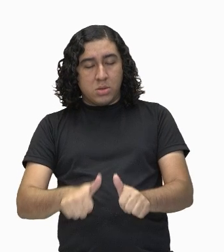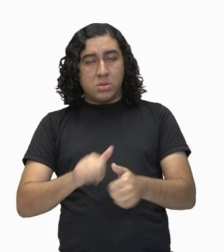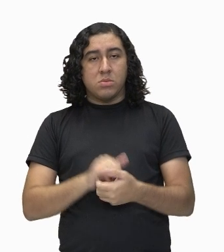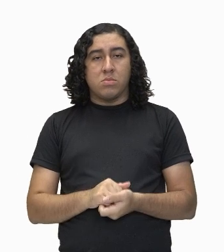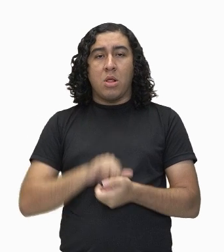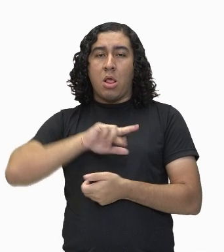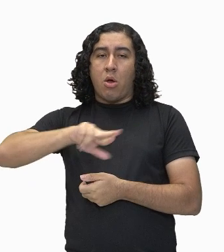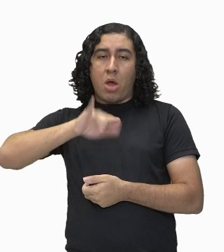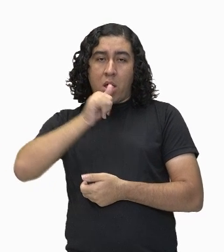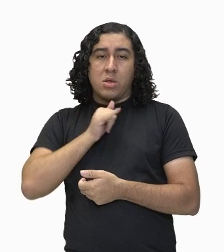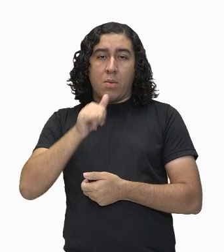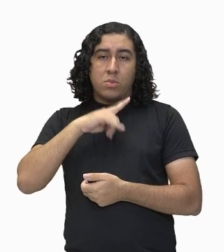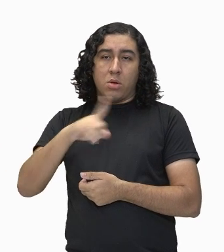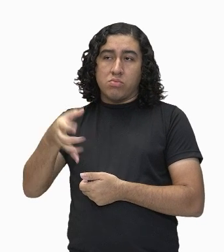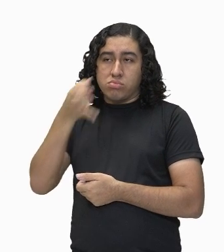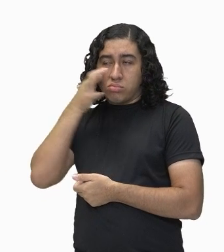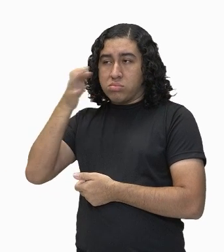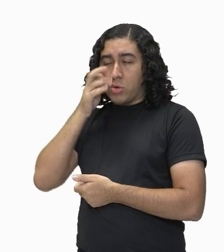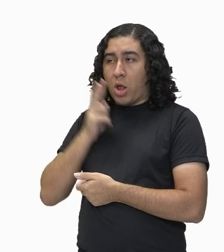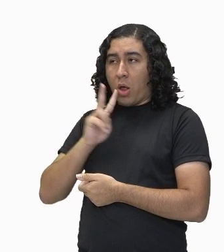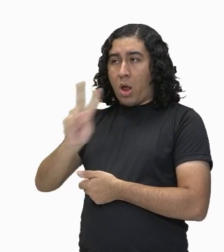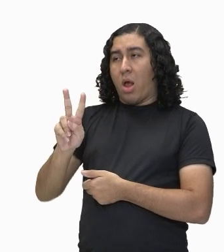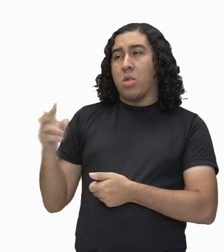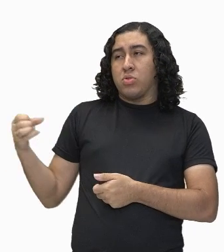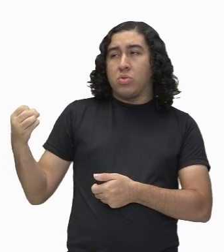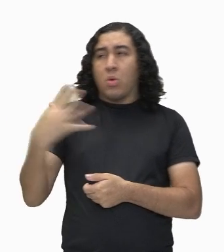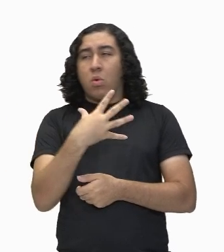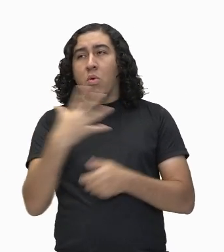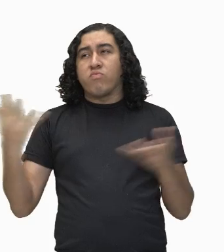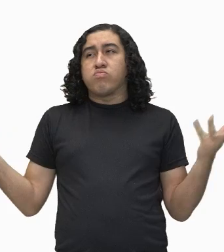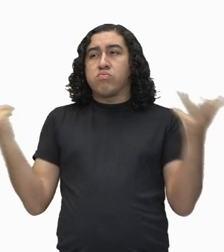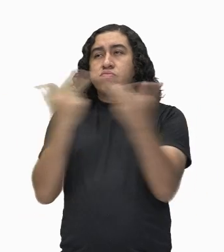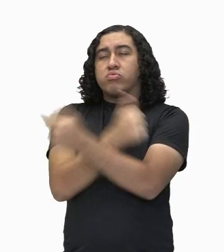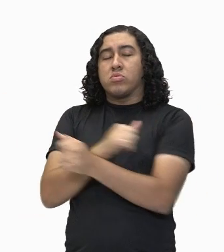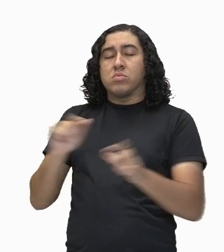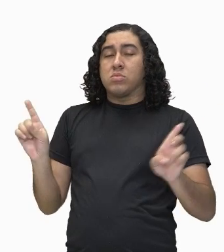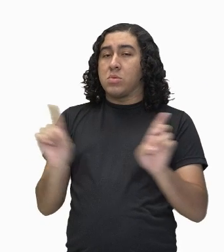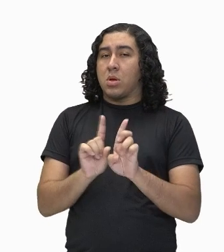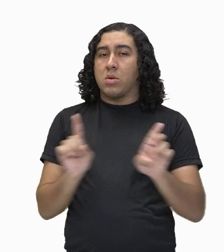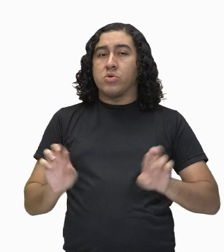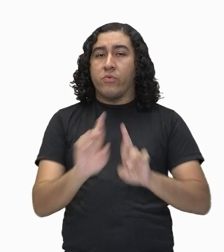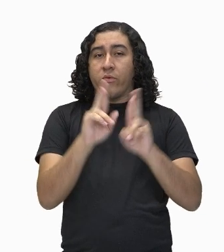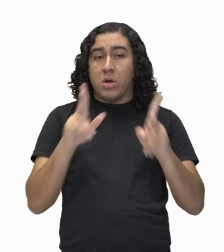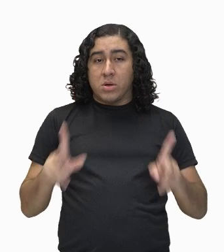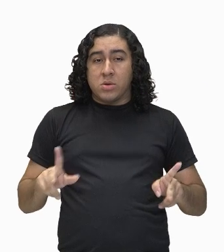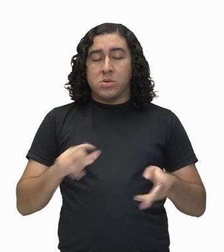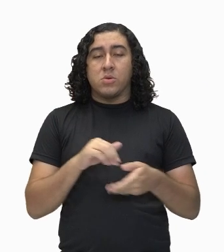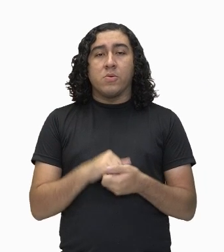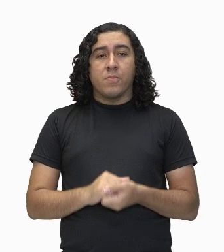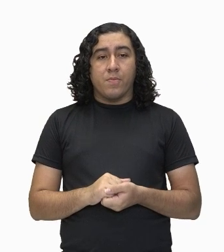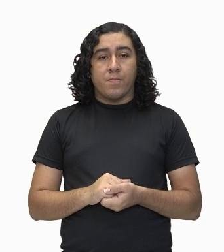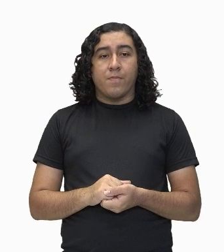ver o fenômeno como algo extraordinário, né, mas como algo